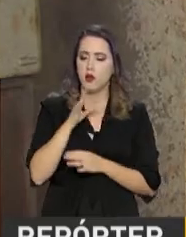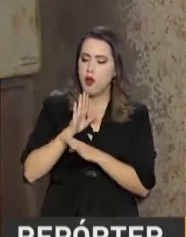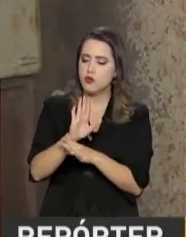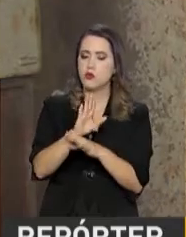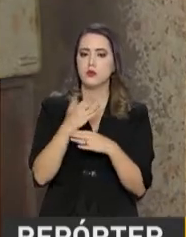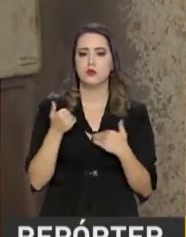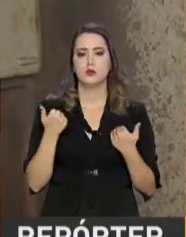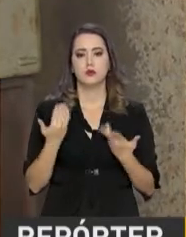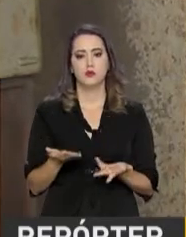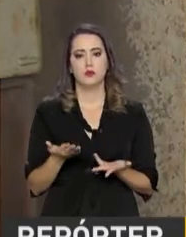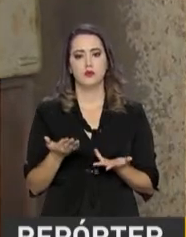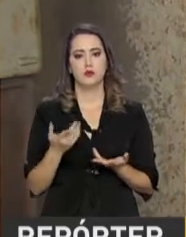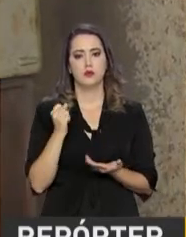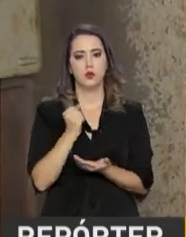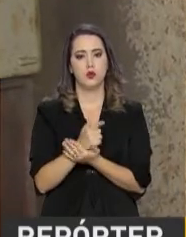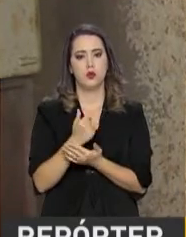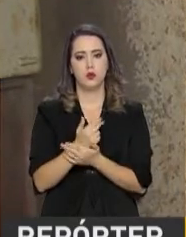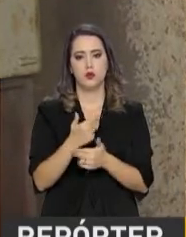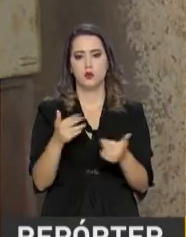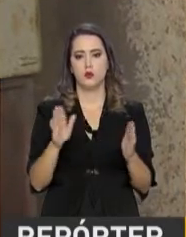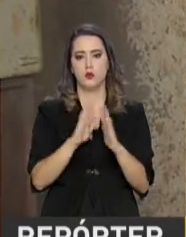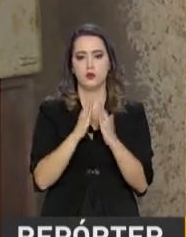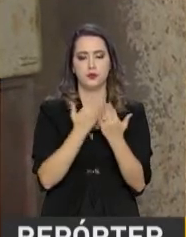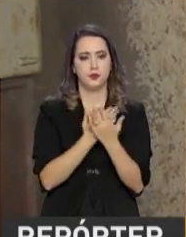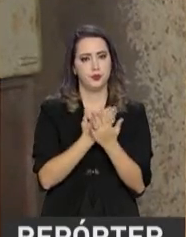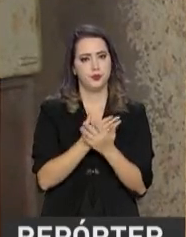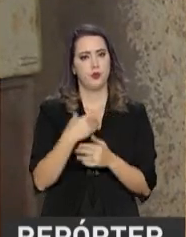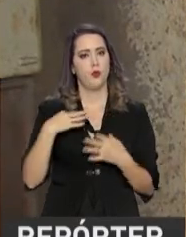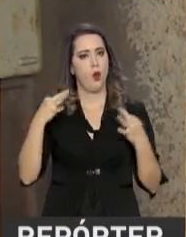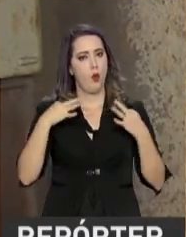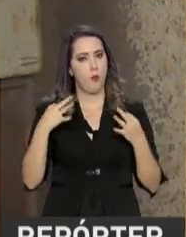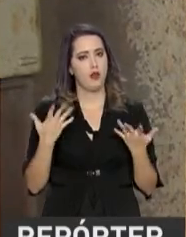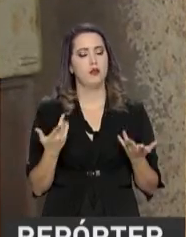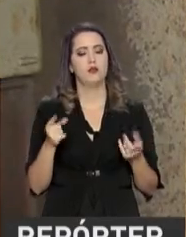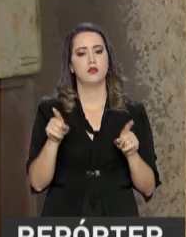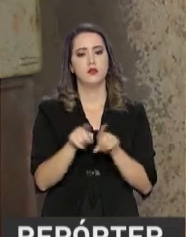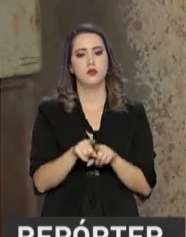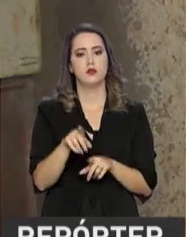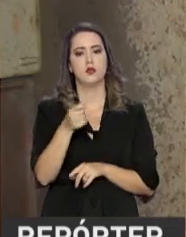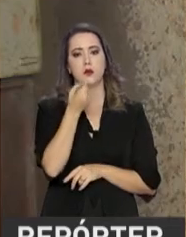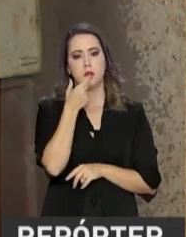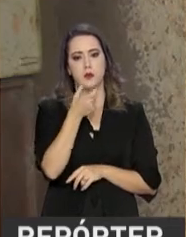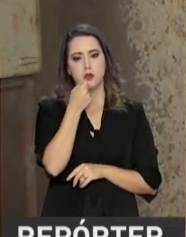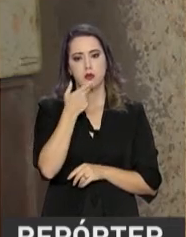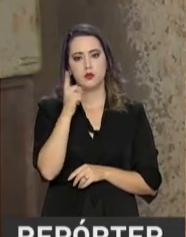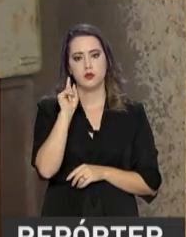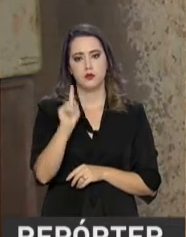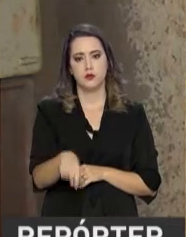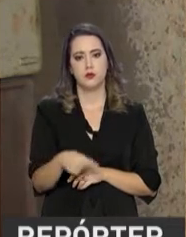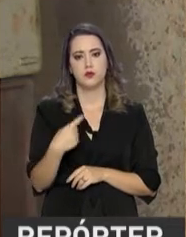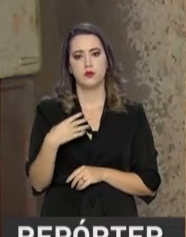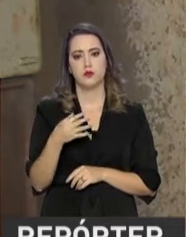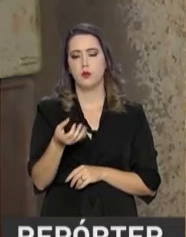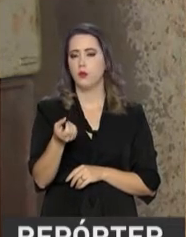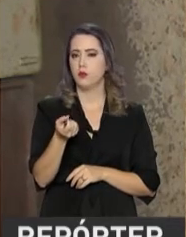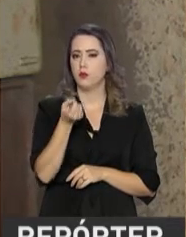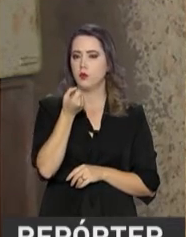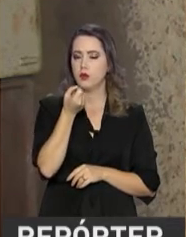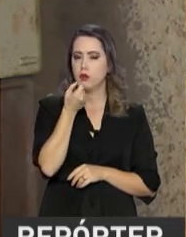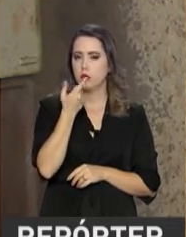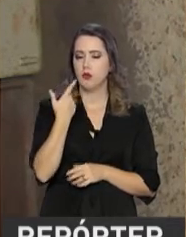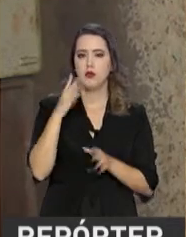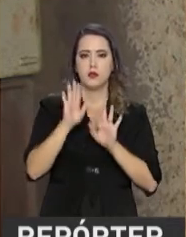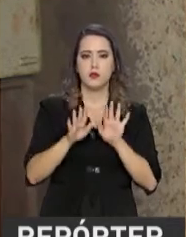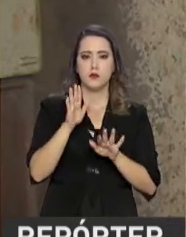muito a comprar material de escola roupa e nem remédio medicação às vezes